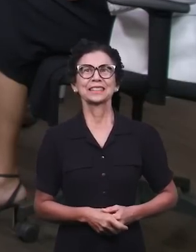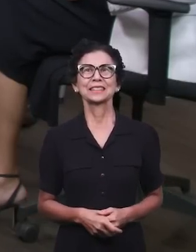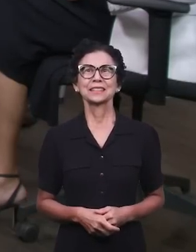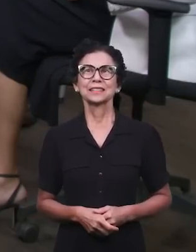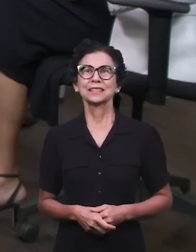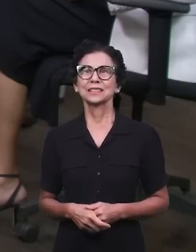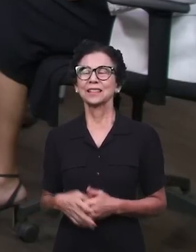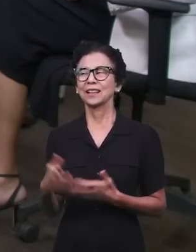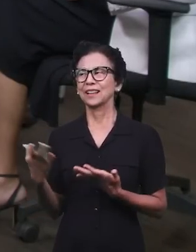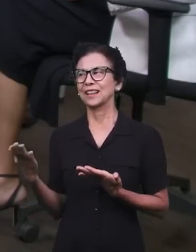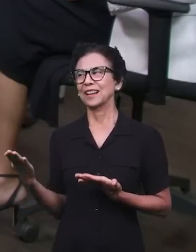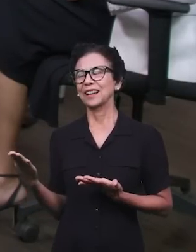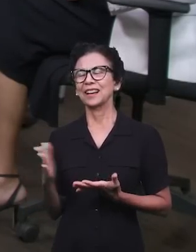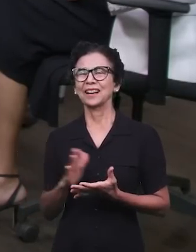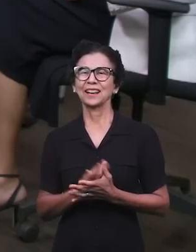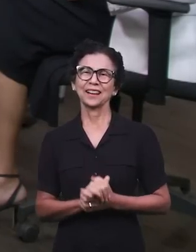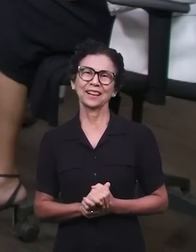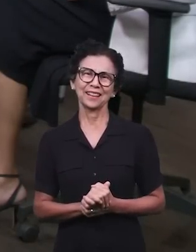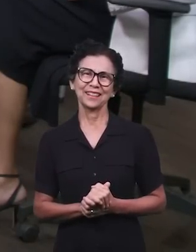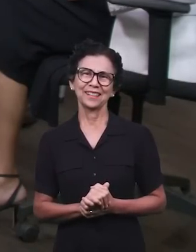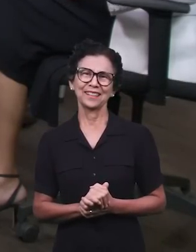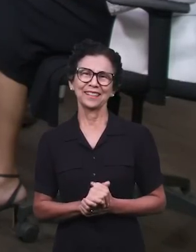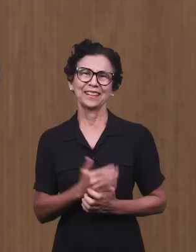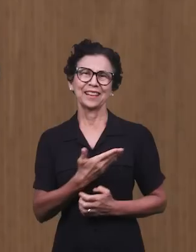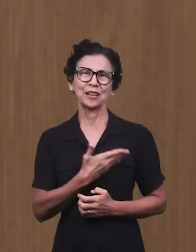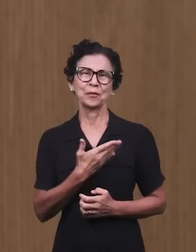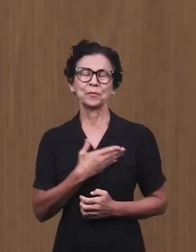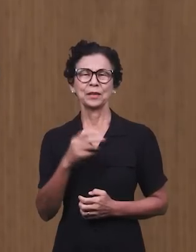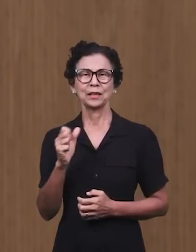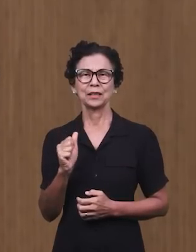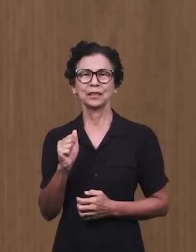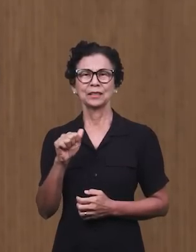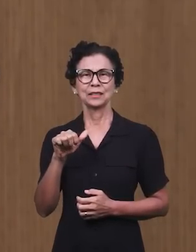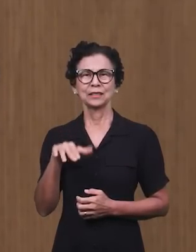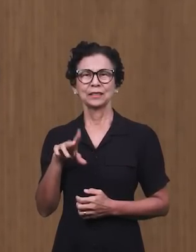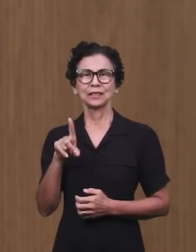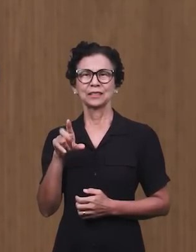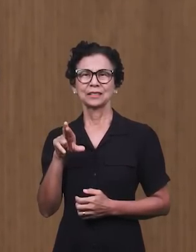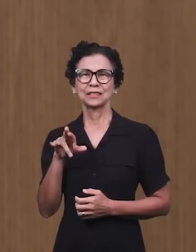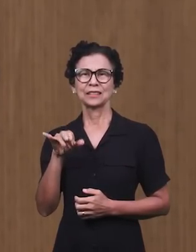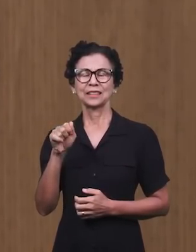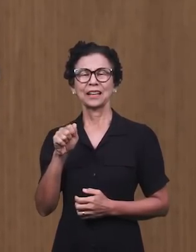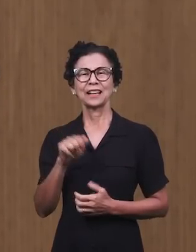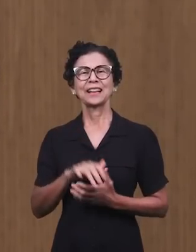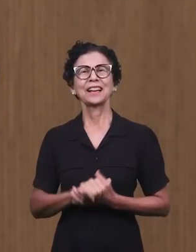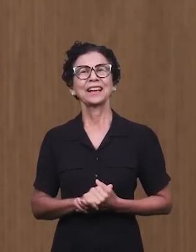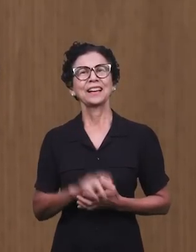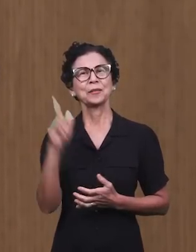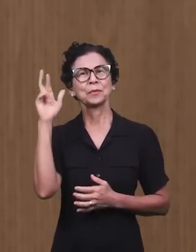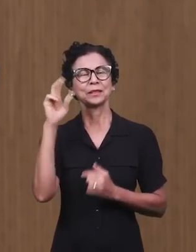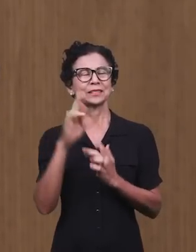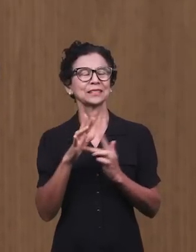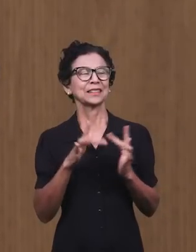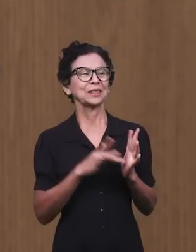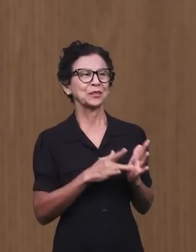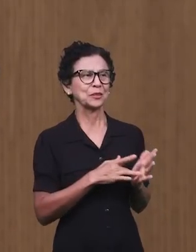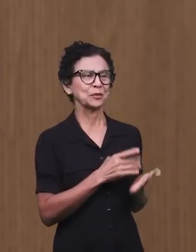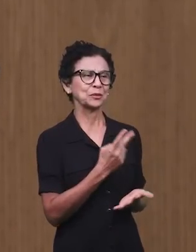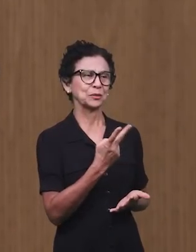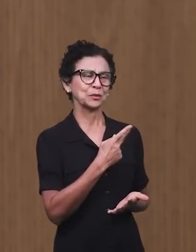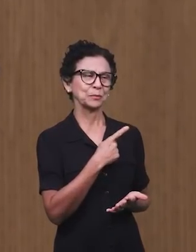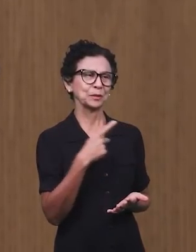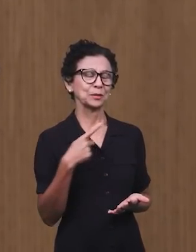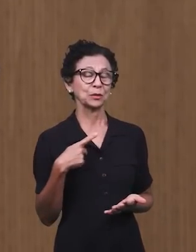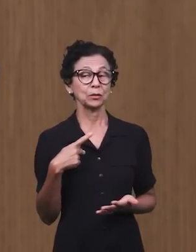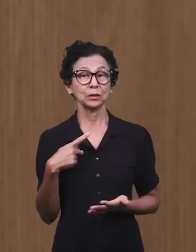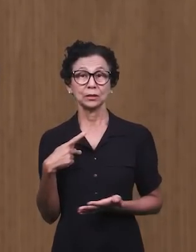colega Andréia. Andréia, que bom você aqui, a paz do Senhor. A paz do Senhor, pastor Josias, a paz do Senhor, pastor Alexandre, e aos jovens